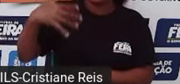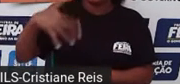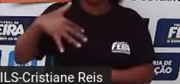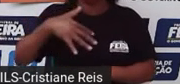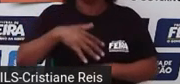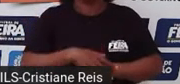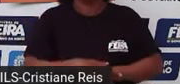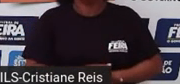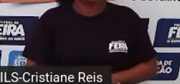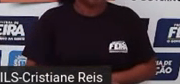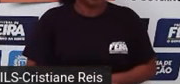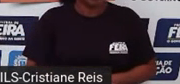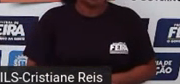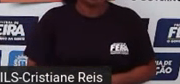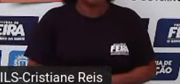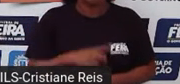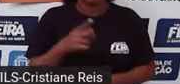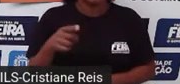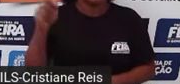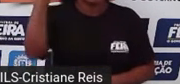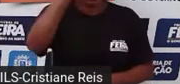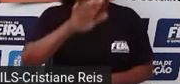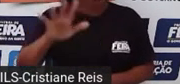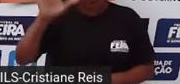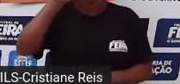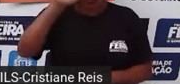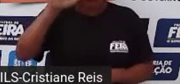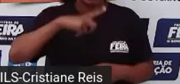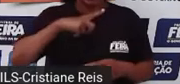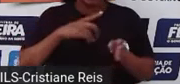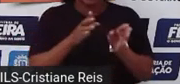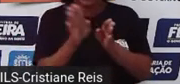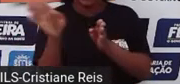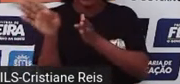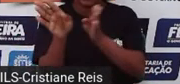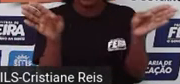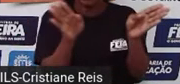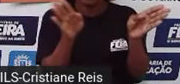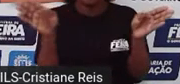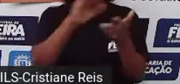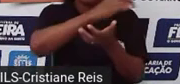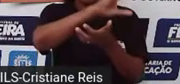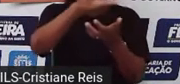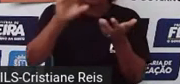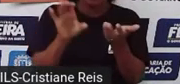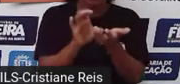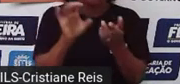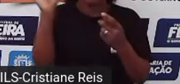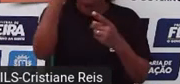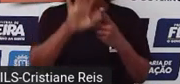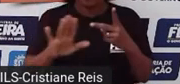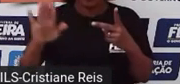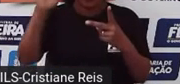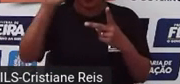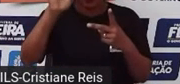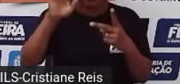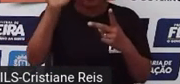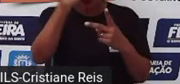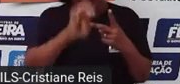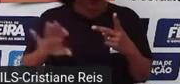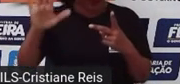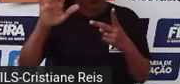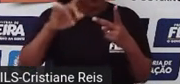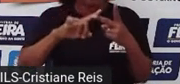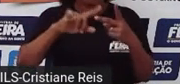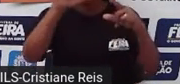então a Ásia faz fronteira com três continentes isso mesmo três continentes o continente Europeu o continente